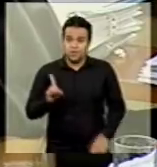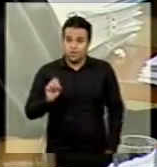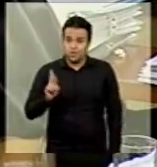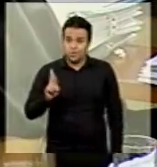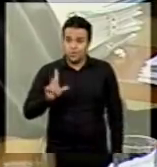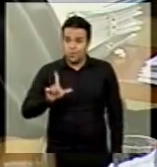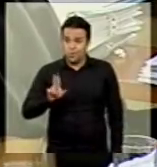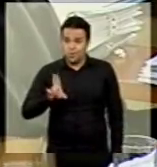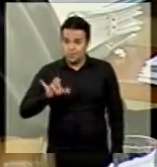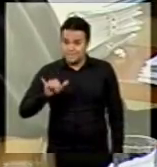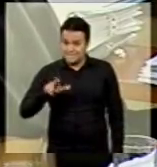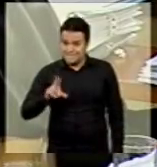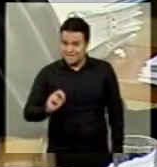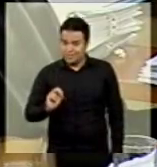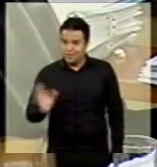passaram no meu gabinete